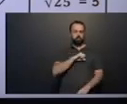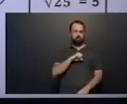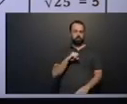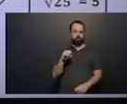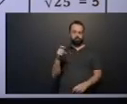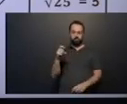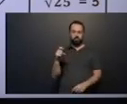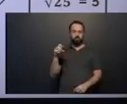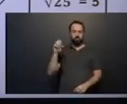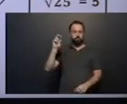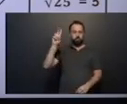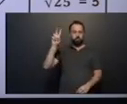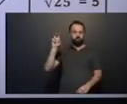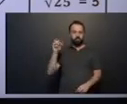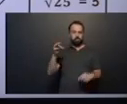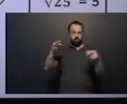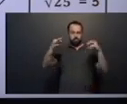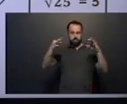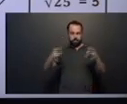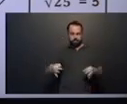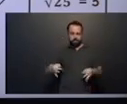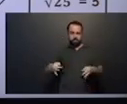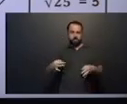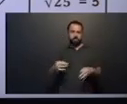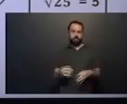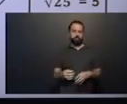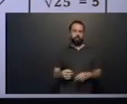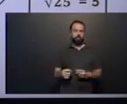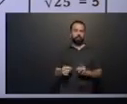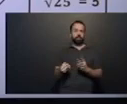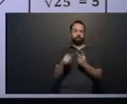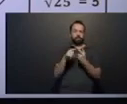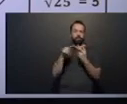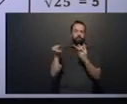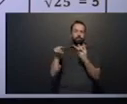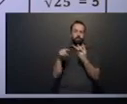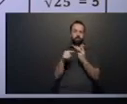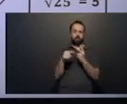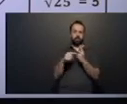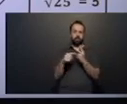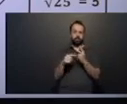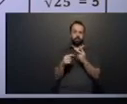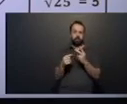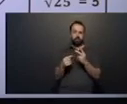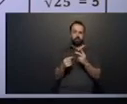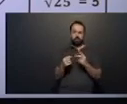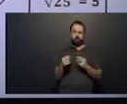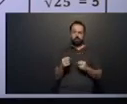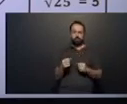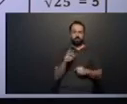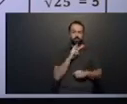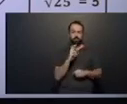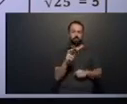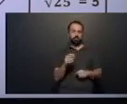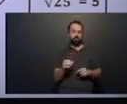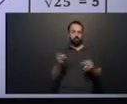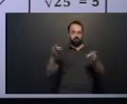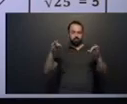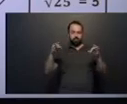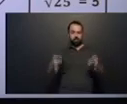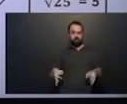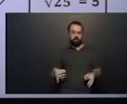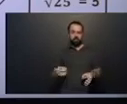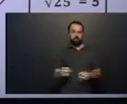quadrado perfeito é aquele que a raiz quadrada dele vai dar um número inteiro exato.